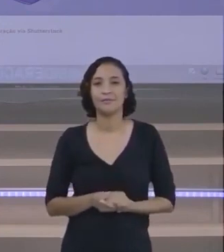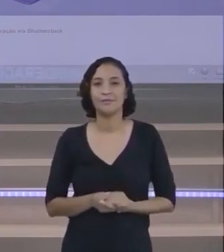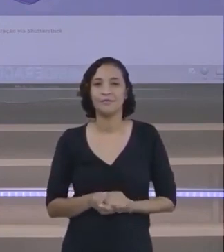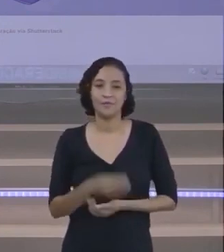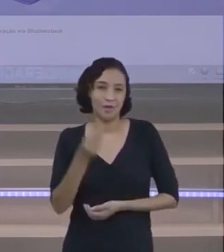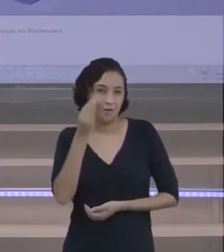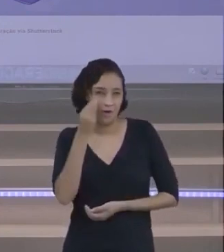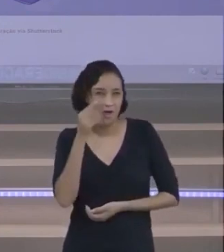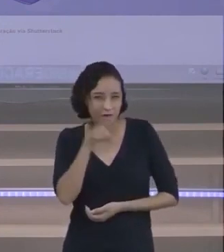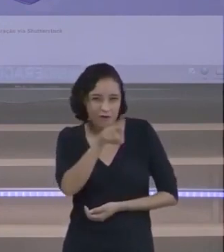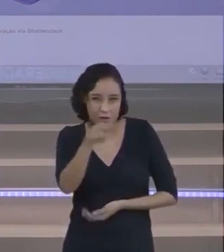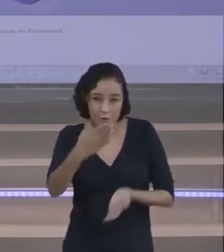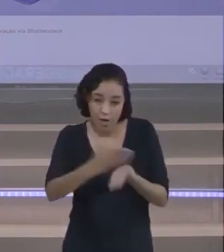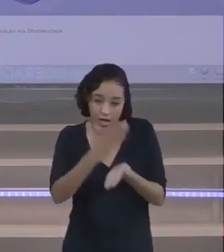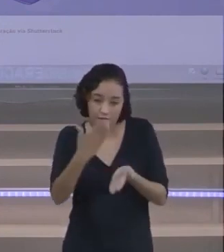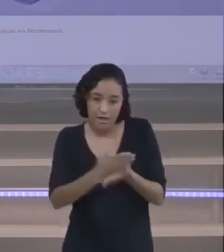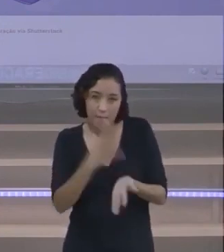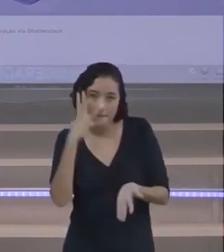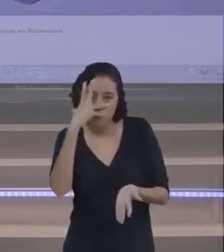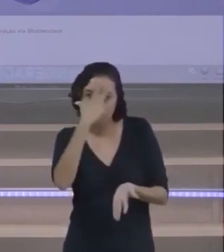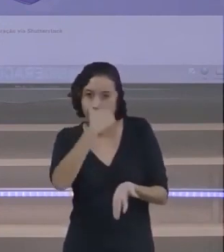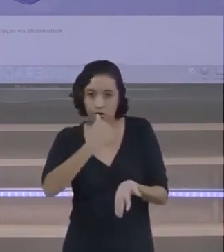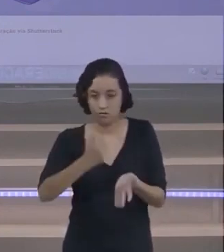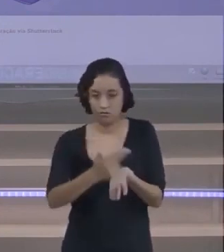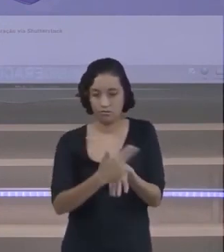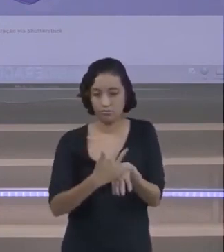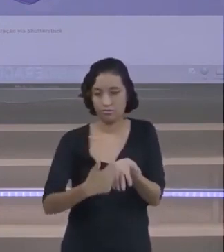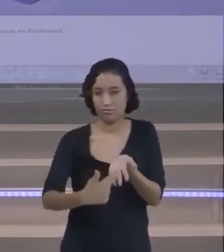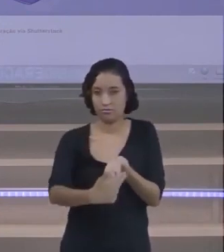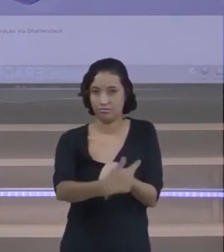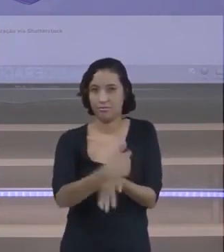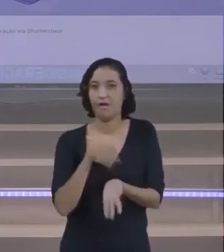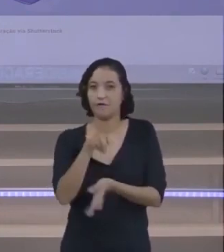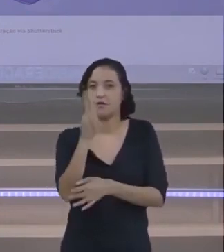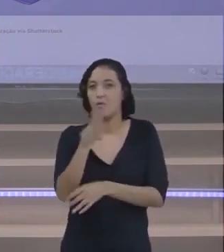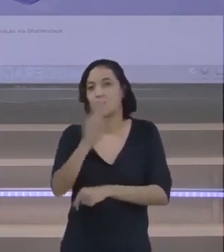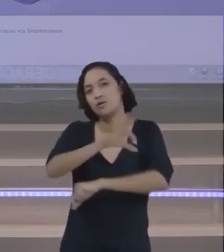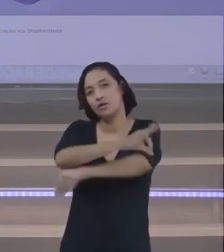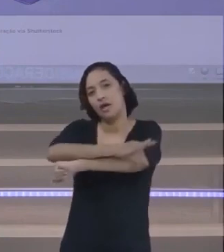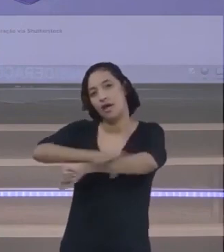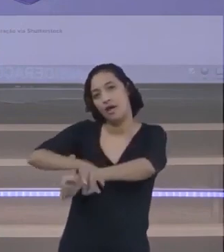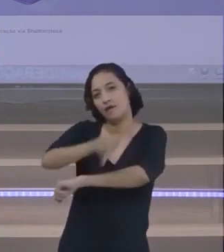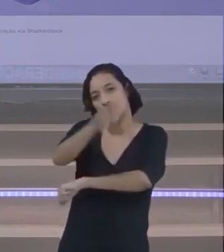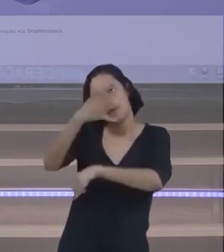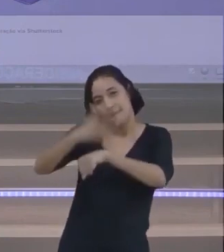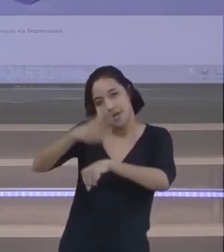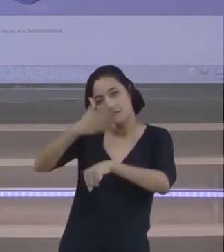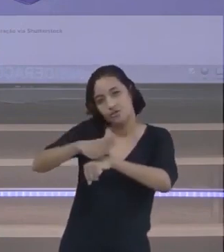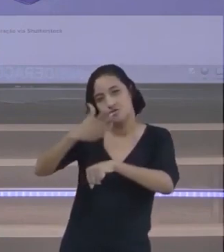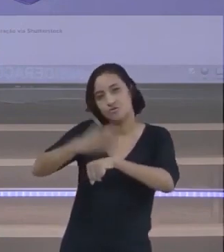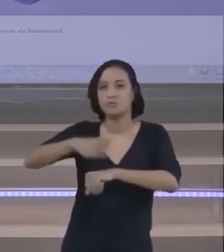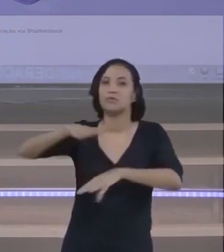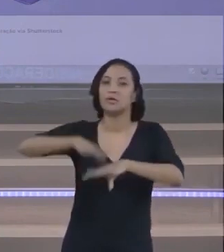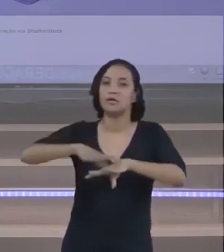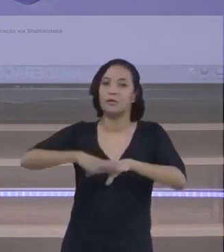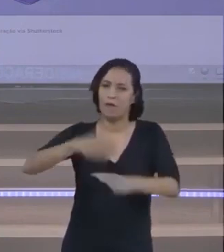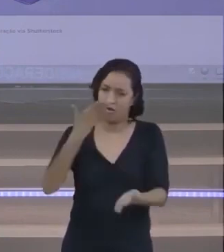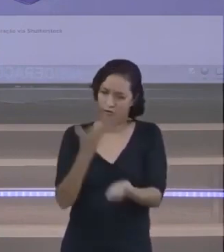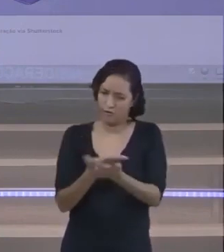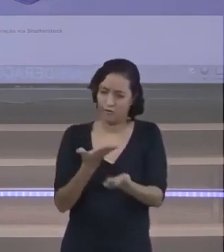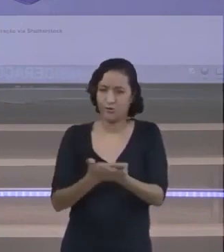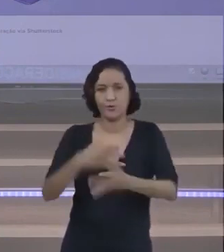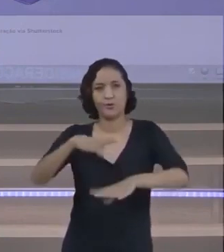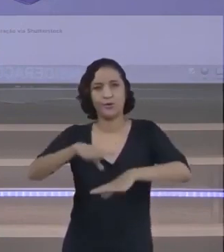ver esses cadernos todos lindos, com desenho, utilizando régua. E vocês pratiquem bastante matemática, estudem,